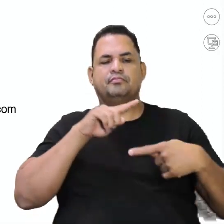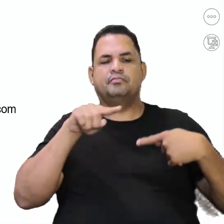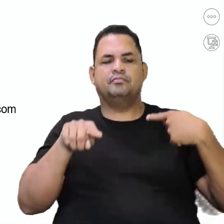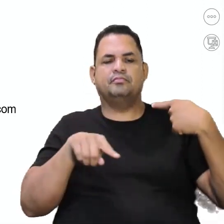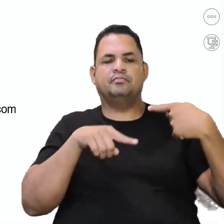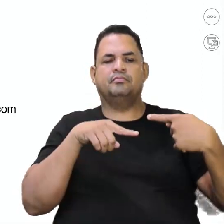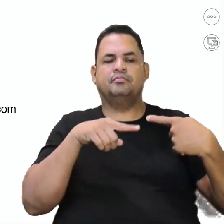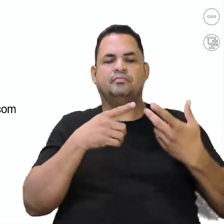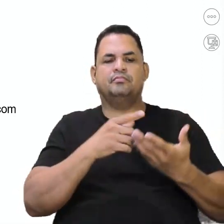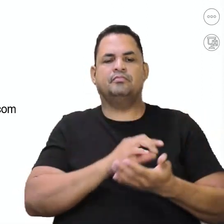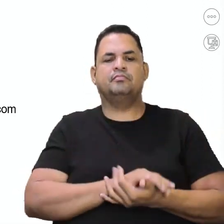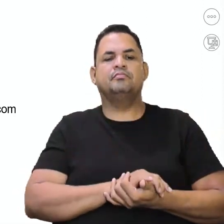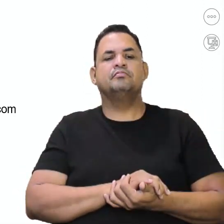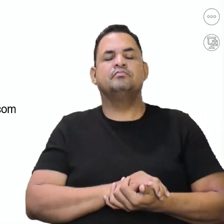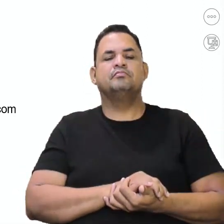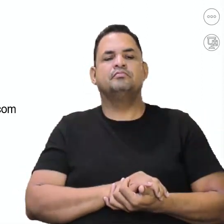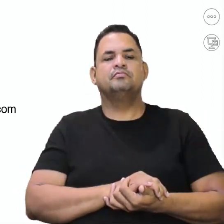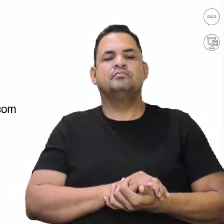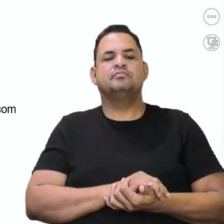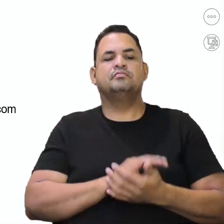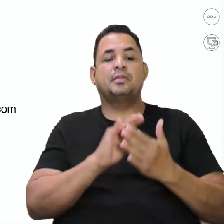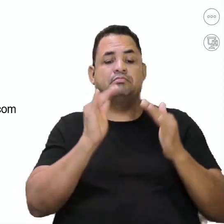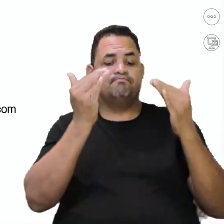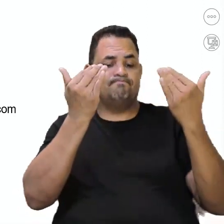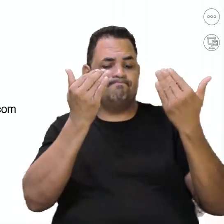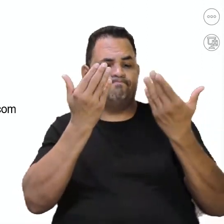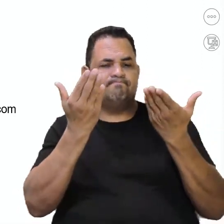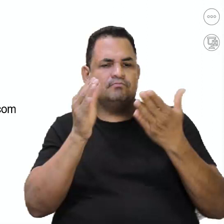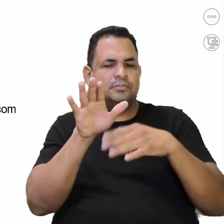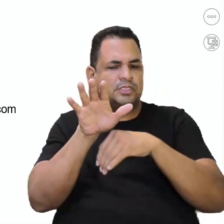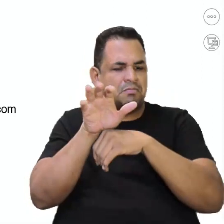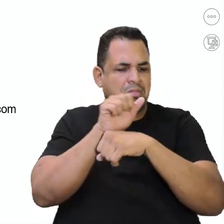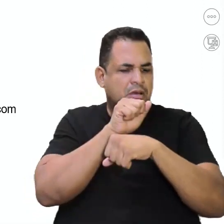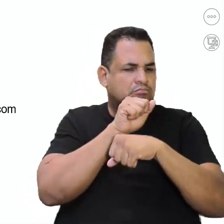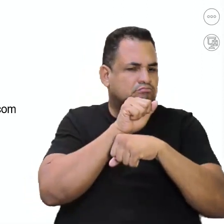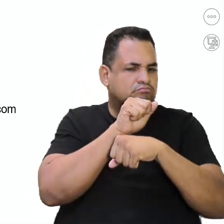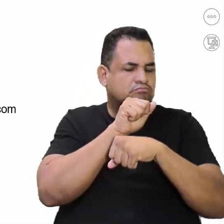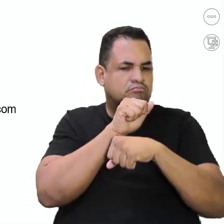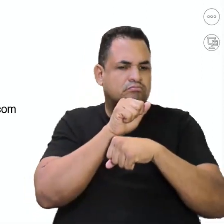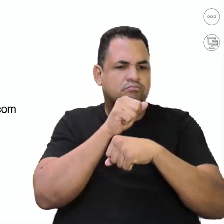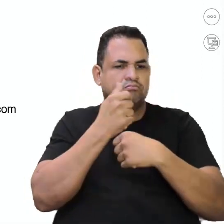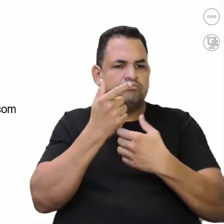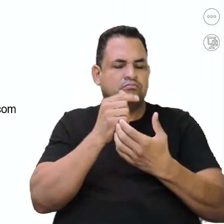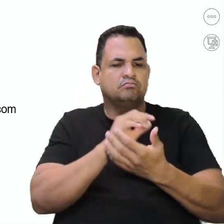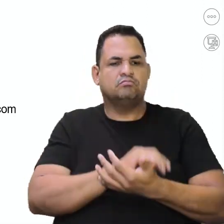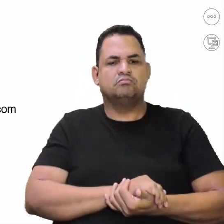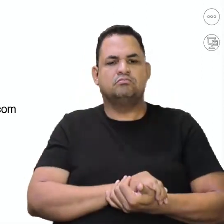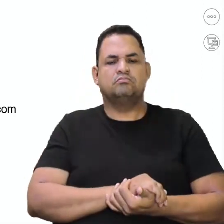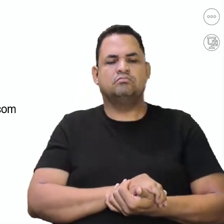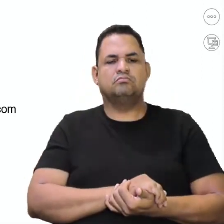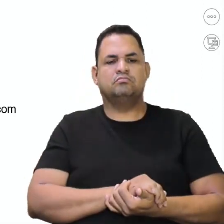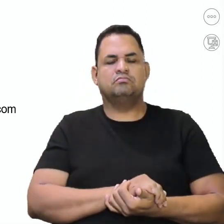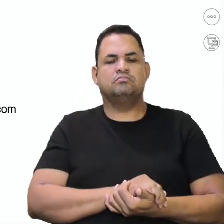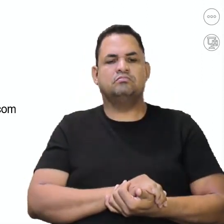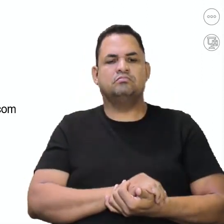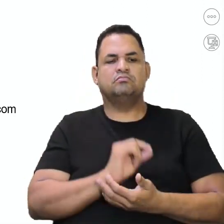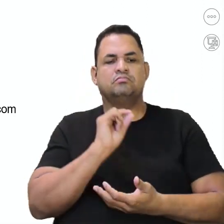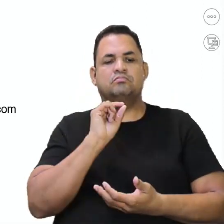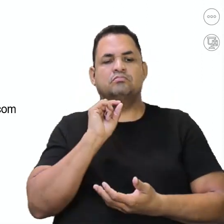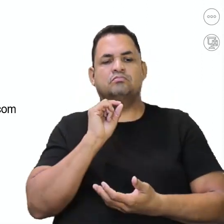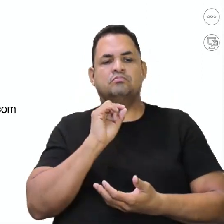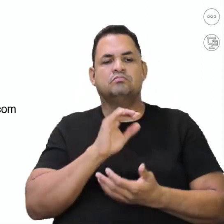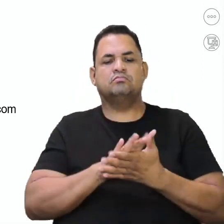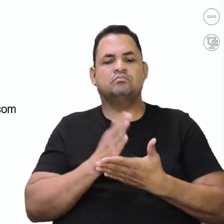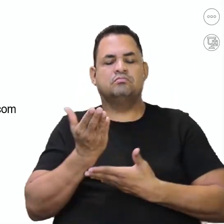objetivo. O objetivo é de atrair a questão do social sharing, que é o quê? A questão